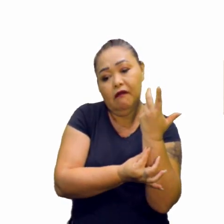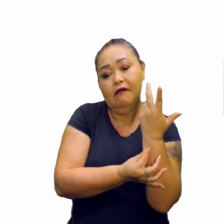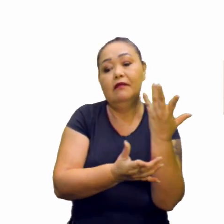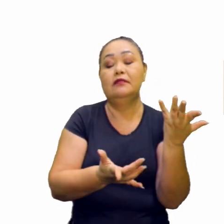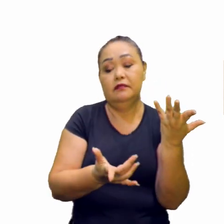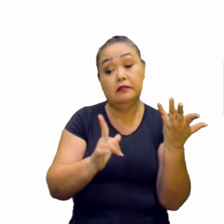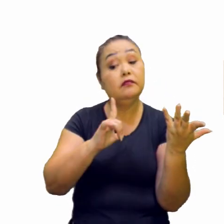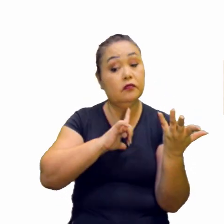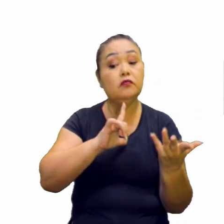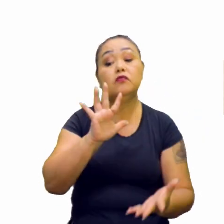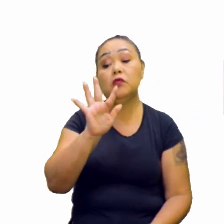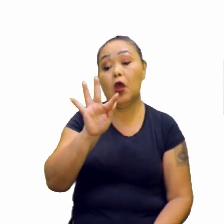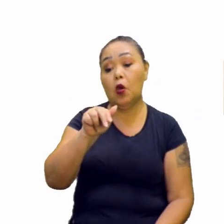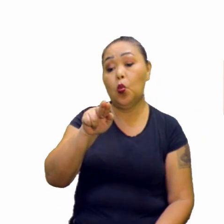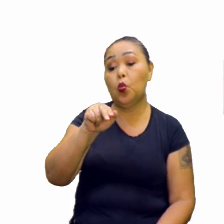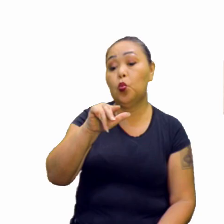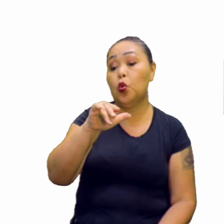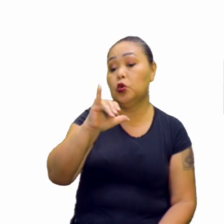fúngicas,